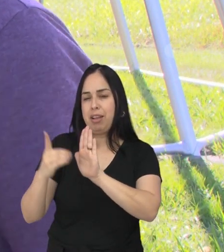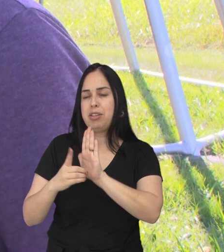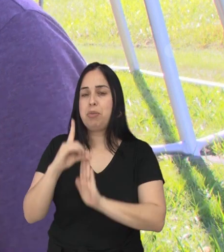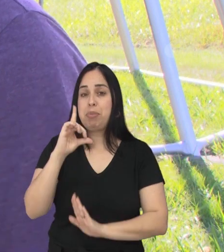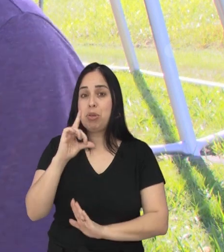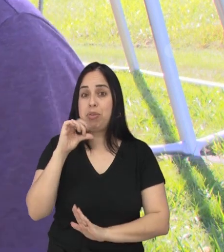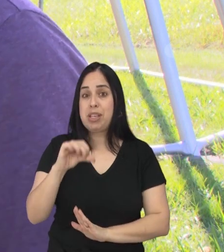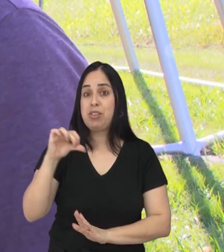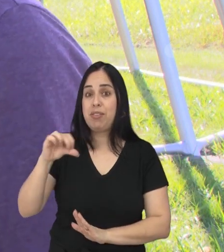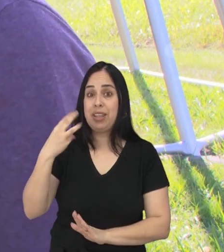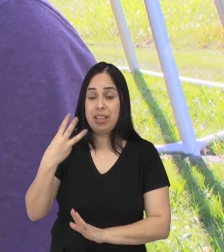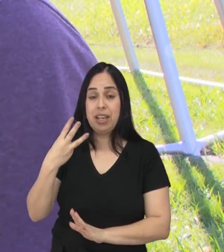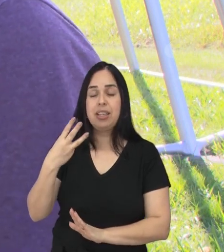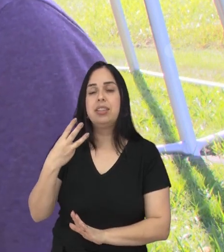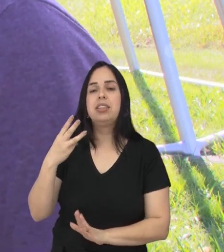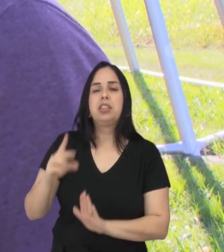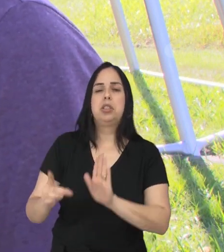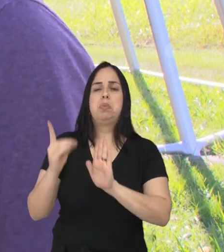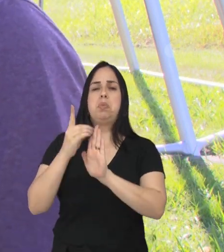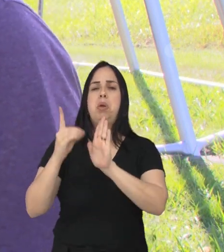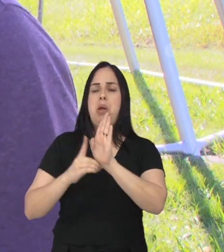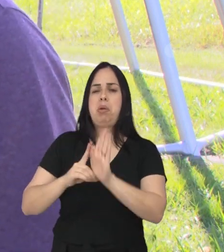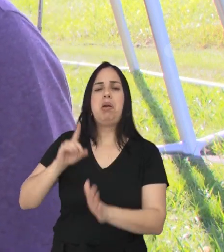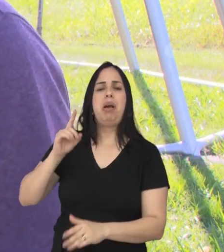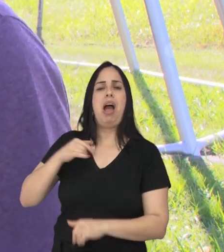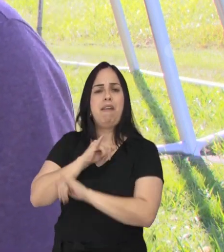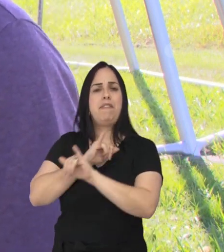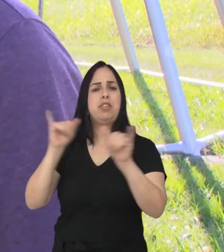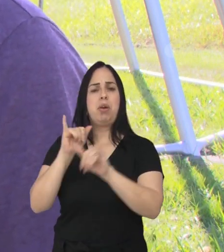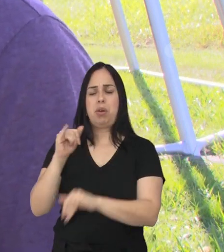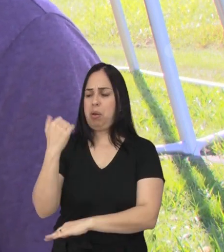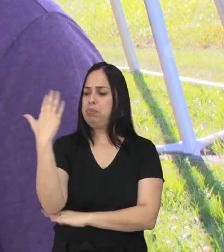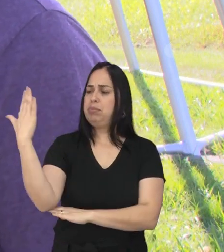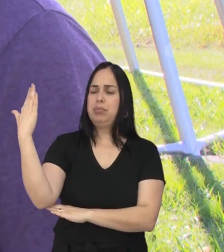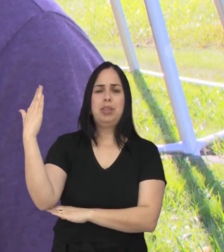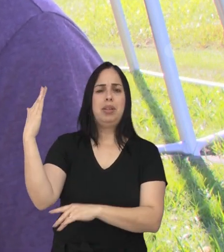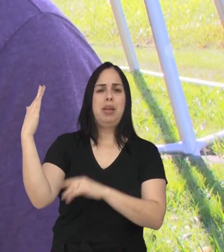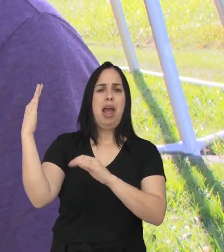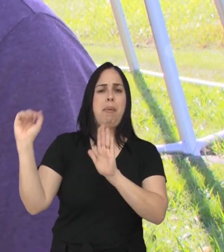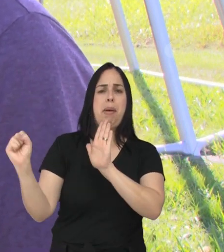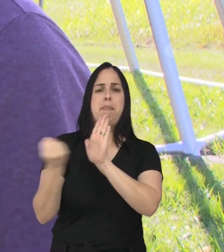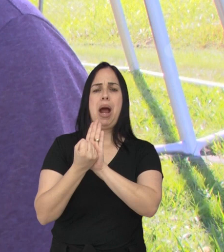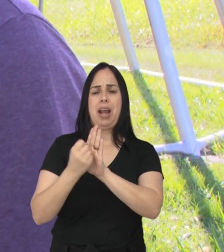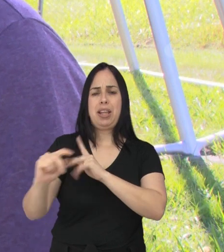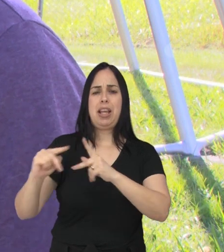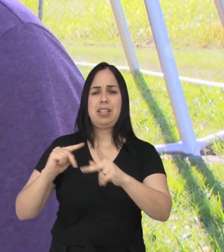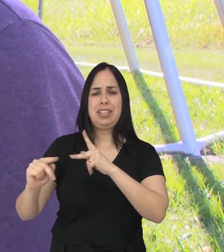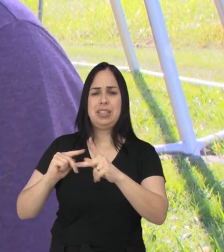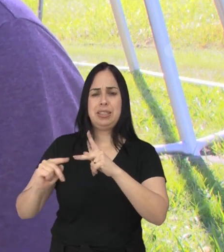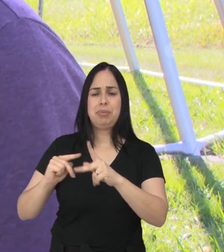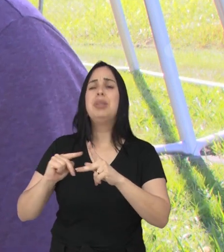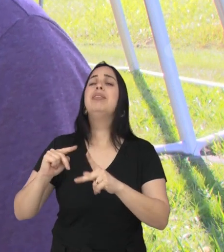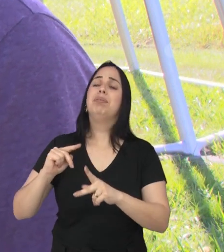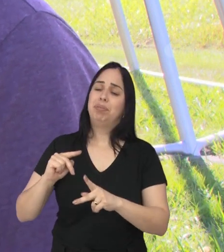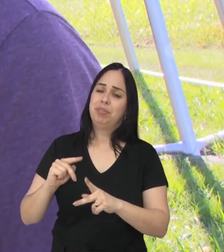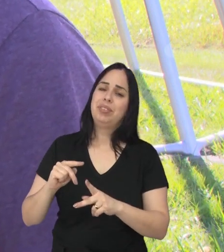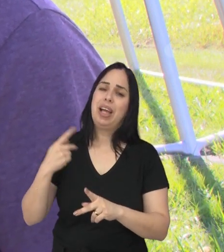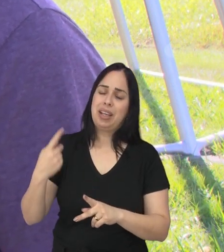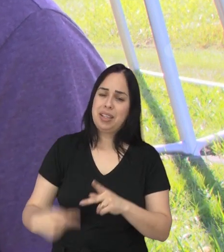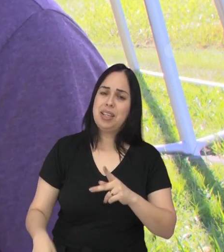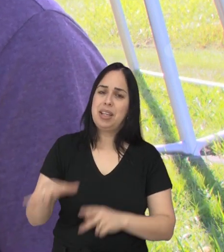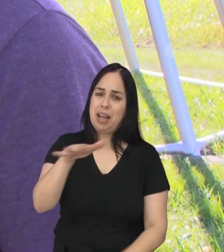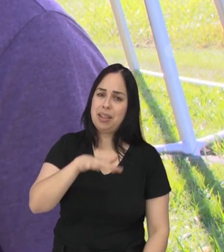1993, se não me falha a memória, que decretou então que o Jequitibá é uma árvore símbolo, esse aqui é uma árvore